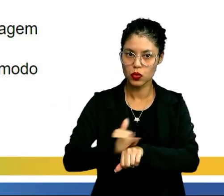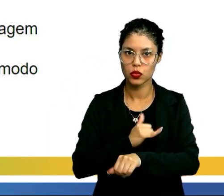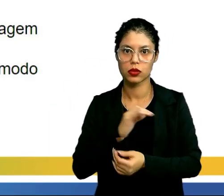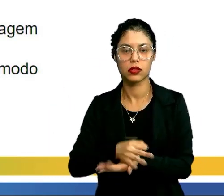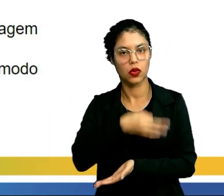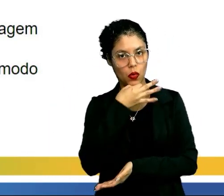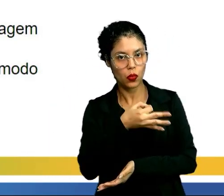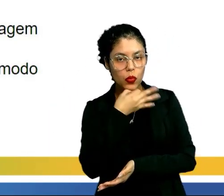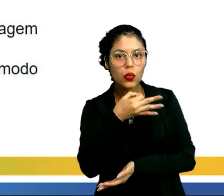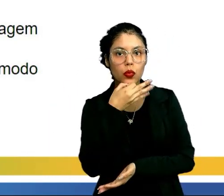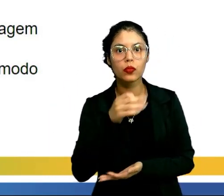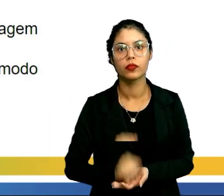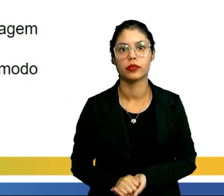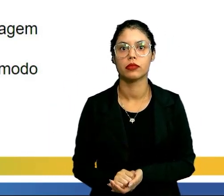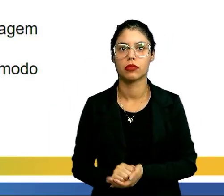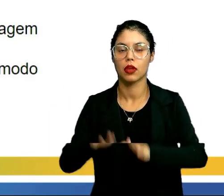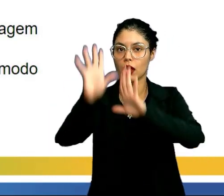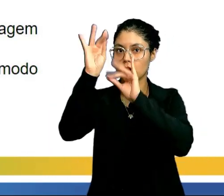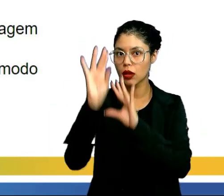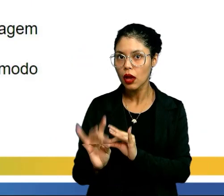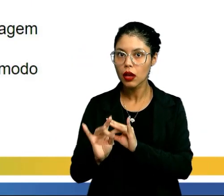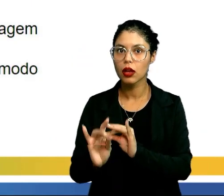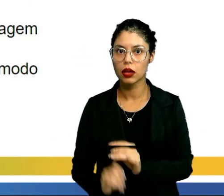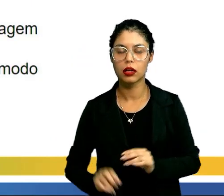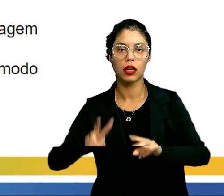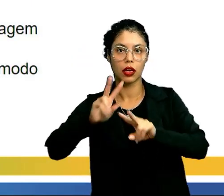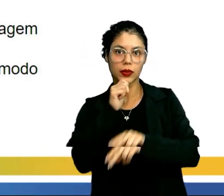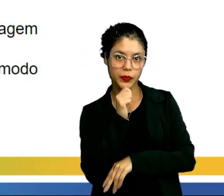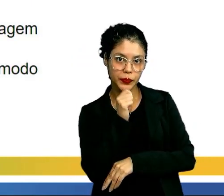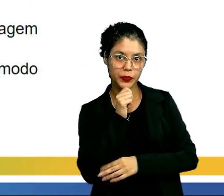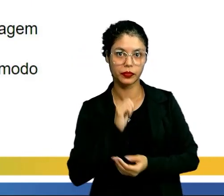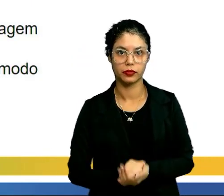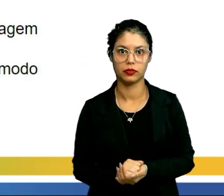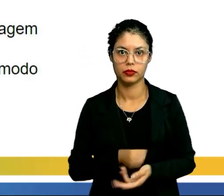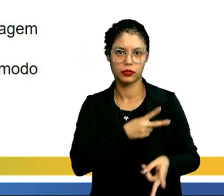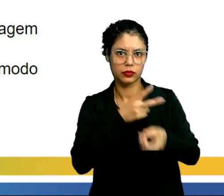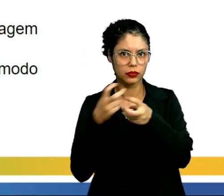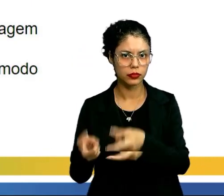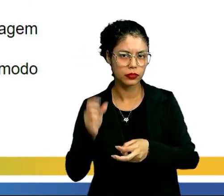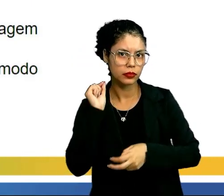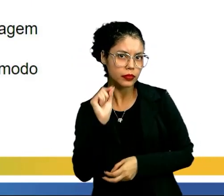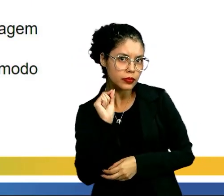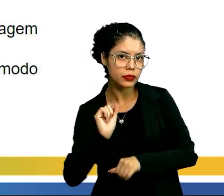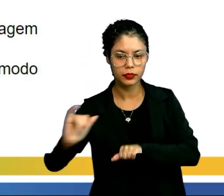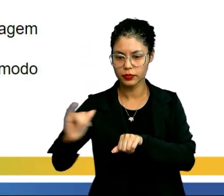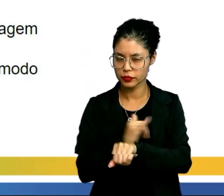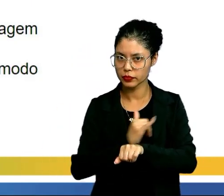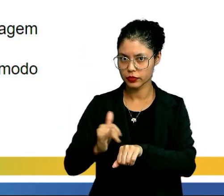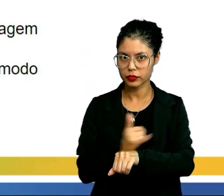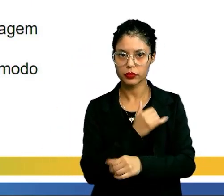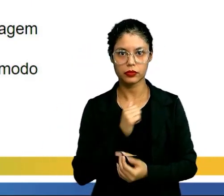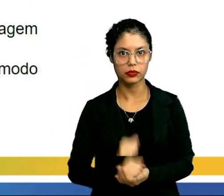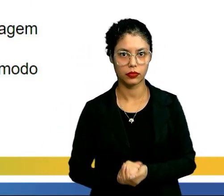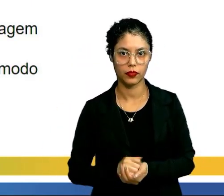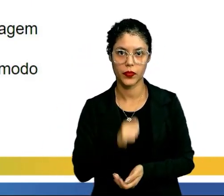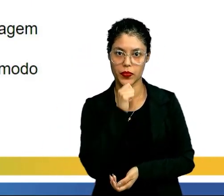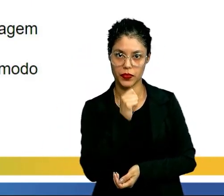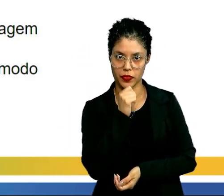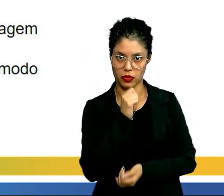de argumentação, destacando-se, sobretudo, observe que nós temos uma estratégia